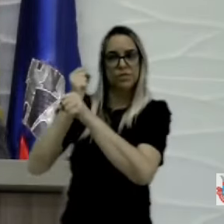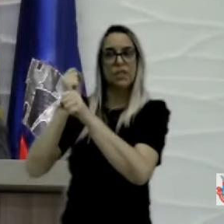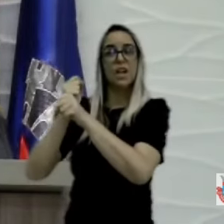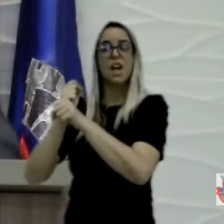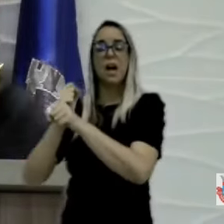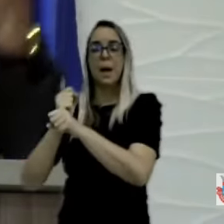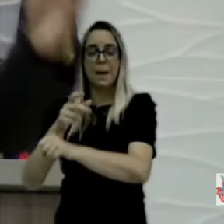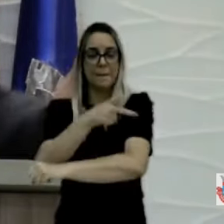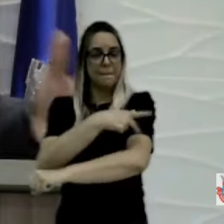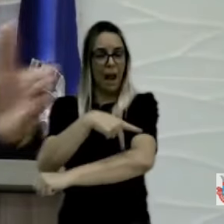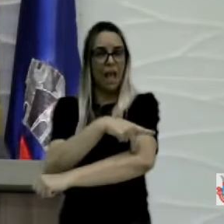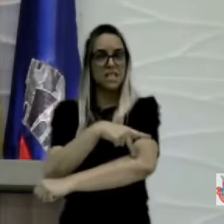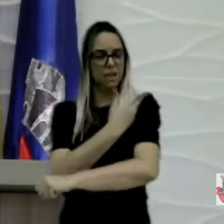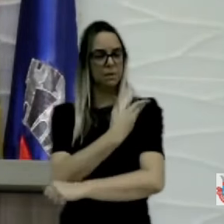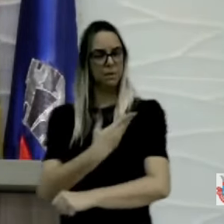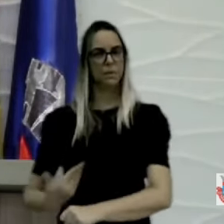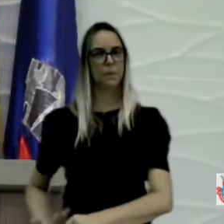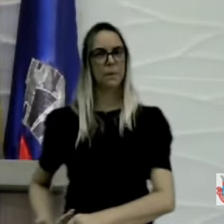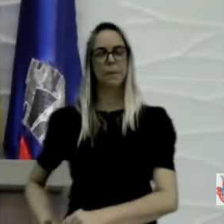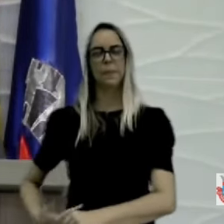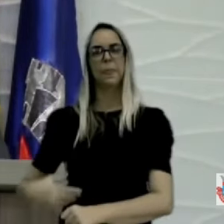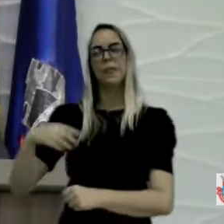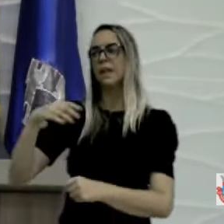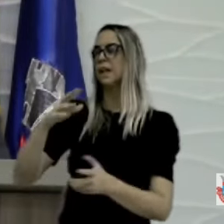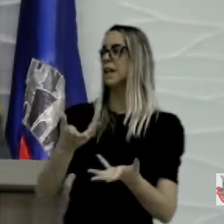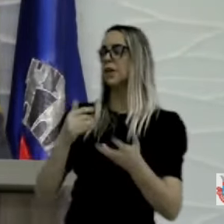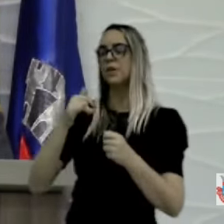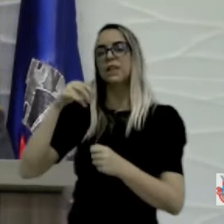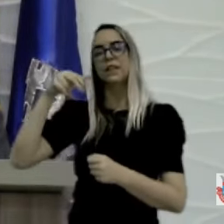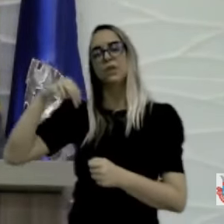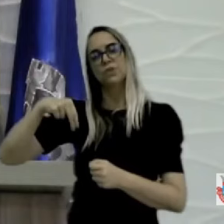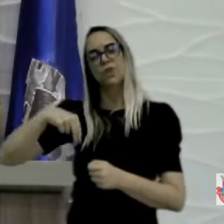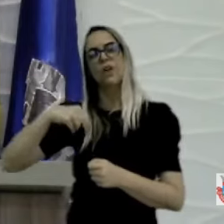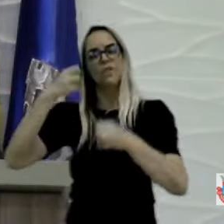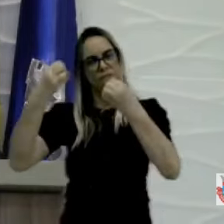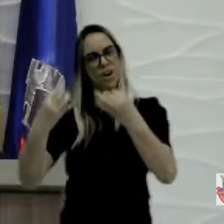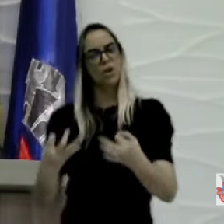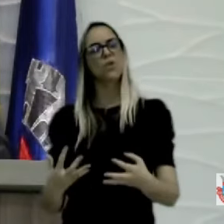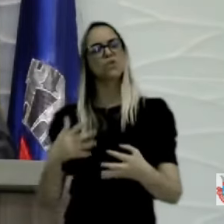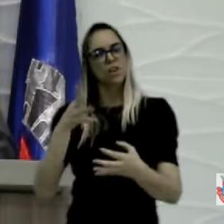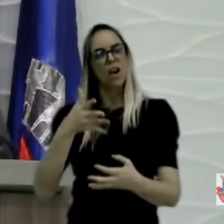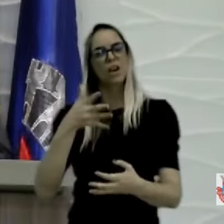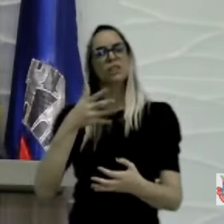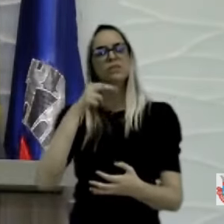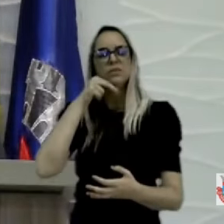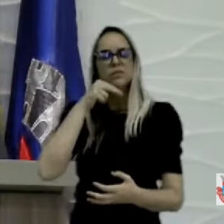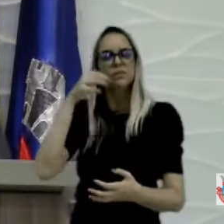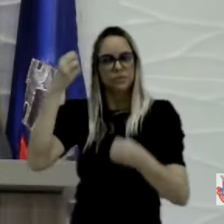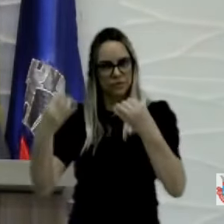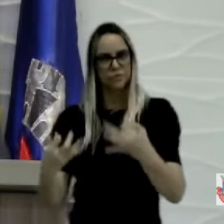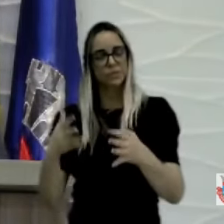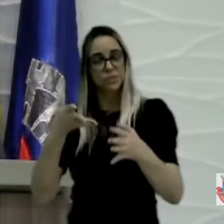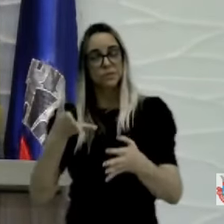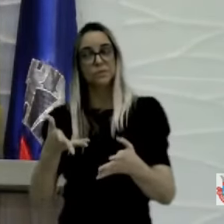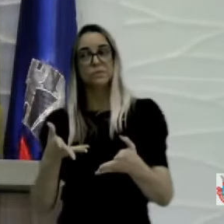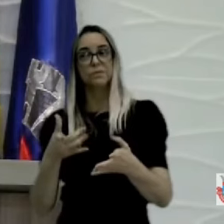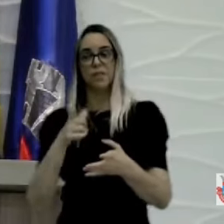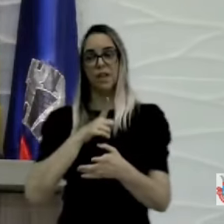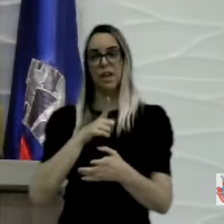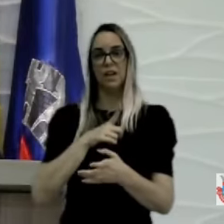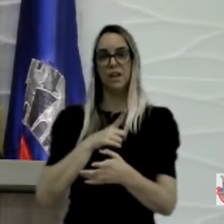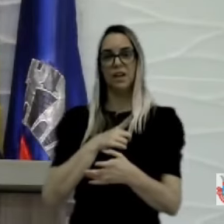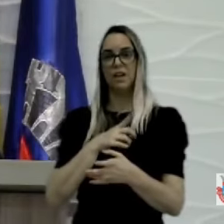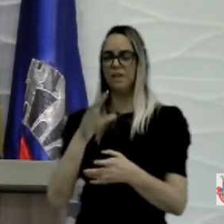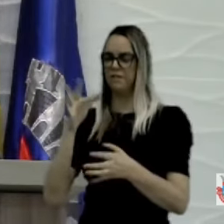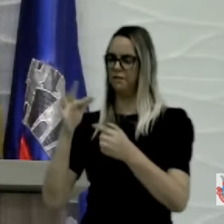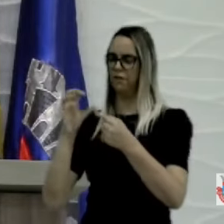onde o colega Nilton aqui bem falou, há 16 meses, a Vila do Espírito Santo, como em todo município, tem fossa séptica que